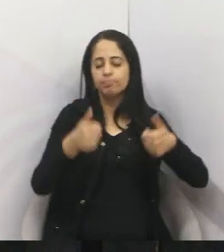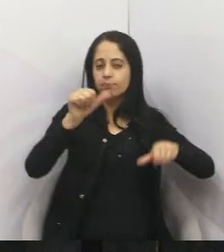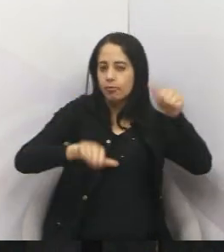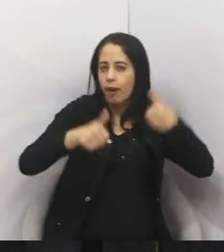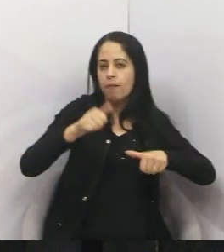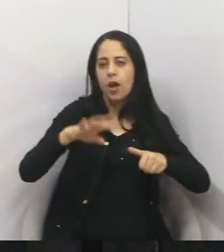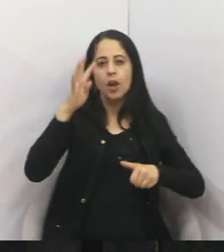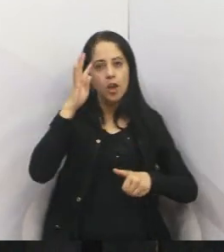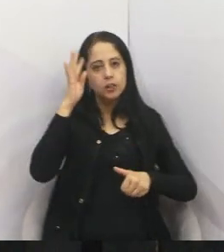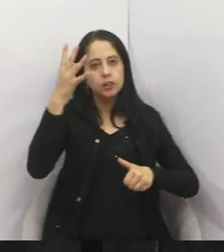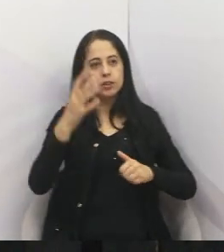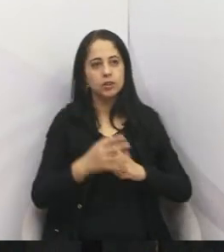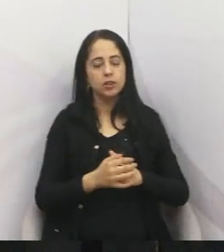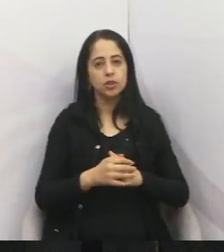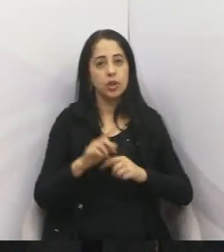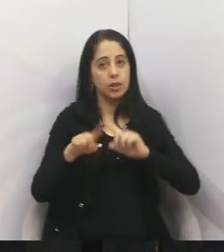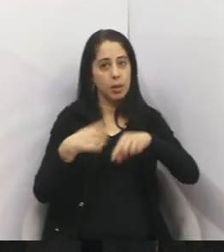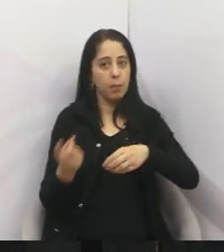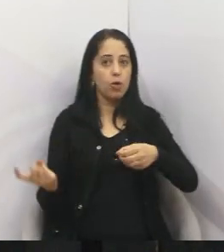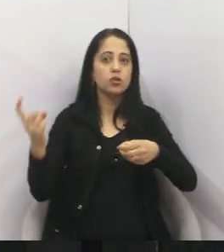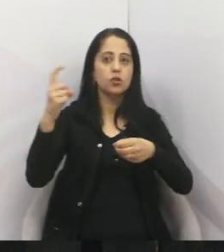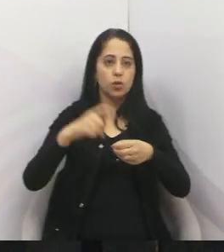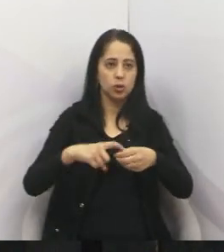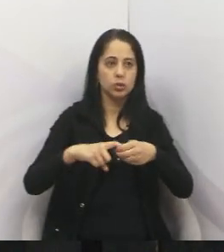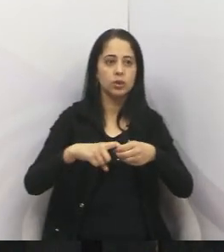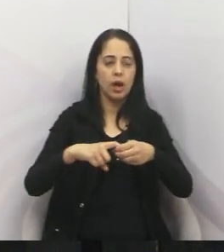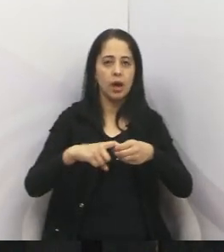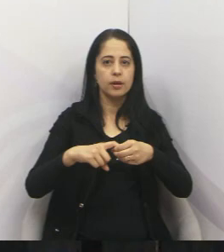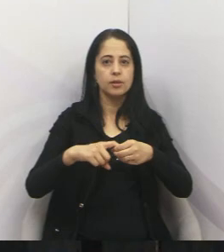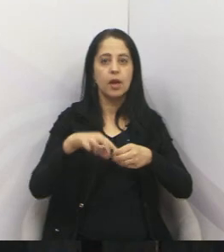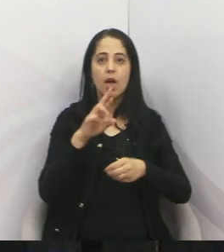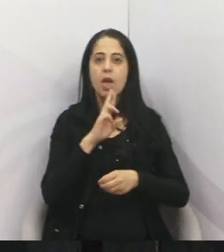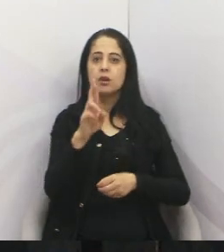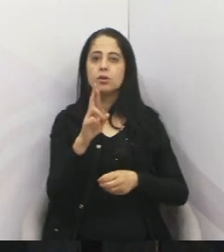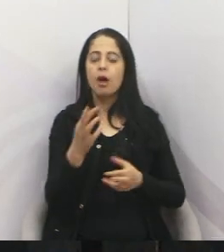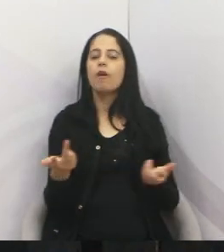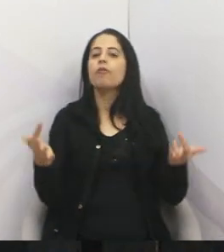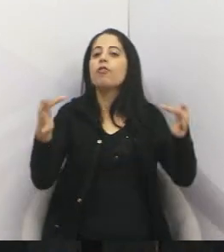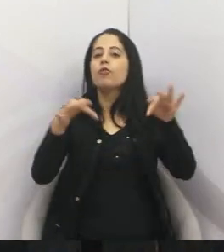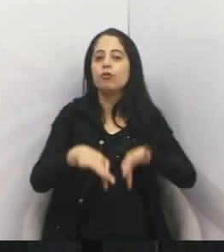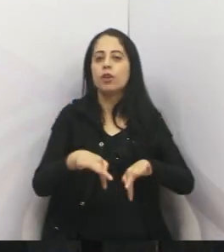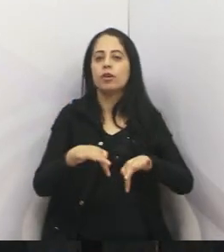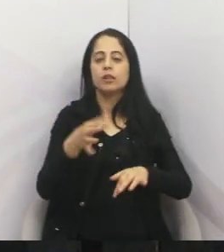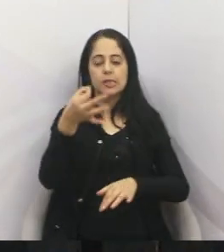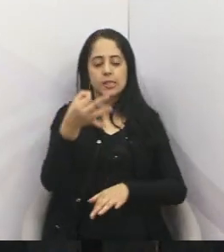elas. Então, quando a gente voltar, aí a gente já vai voltar com o resultado final, ok?